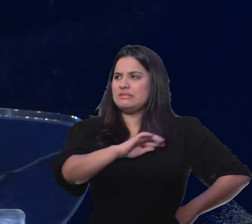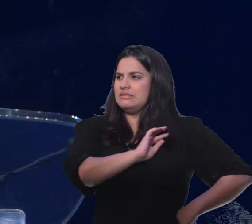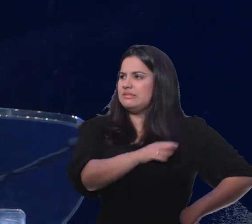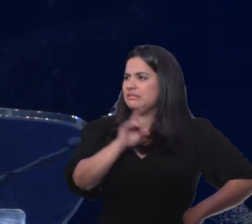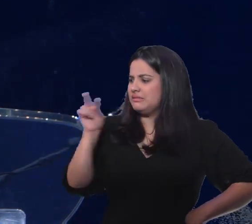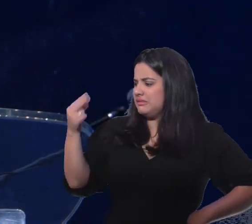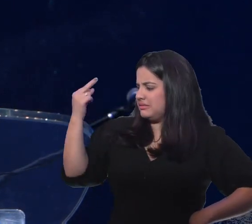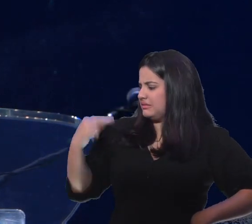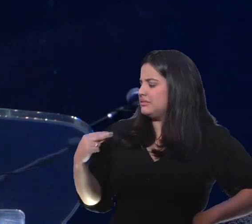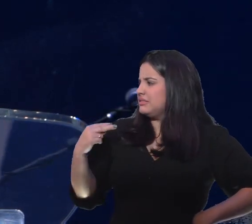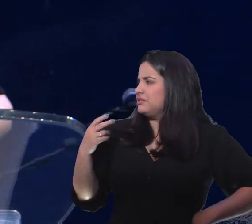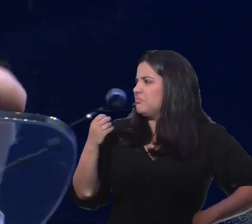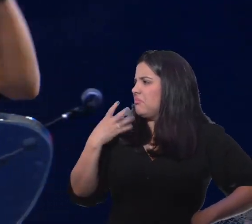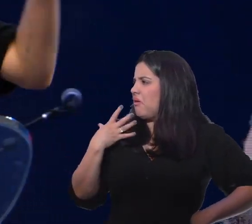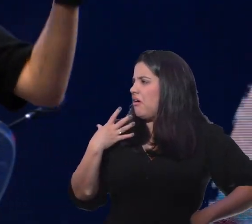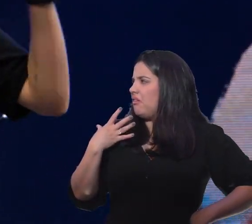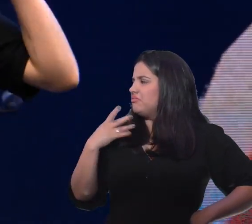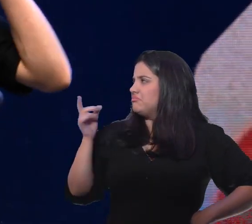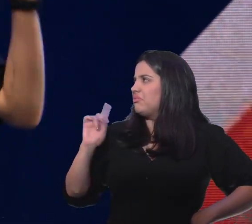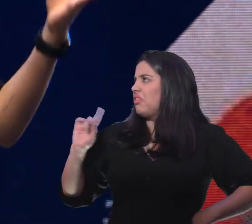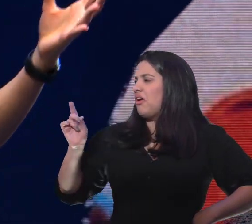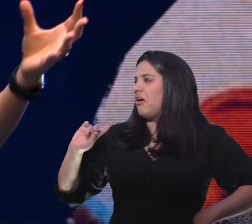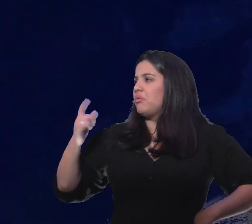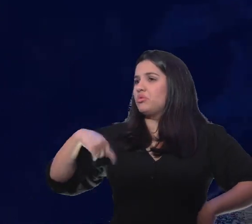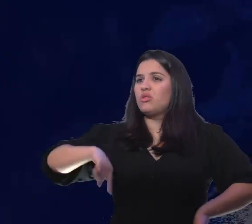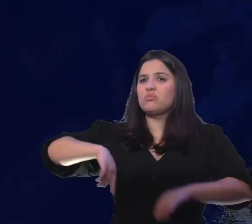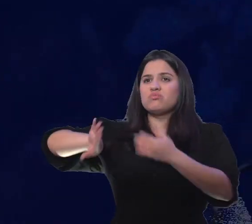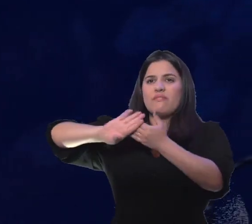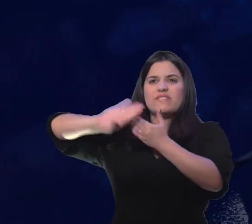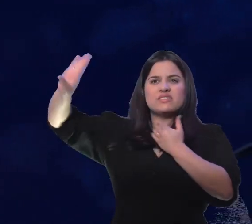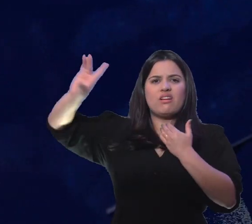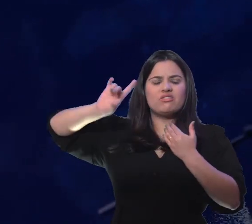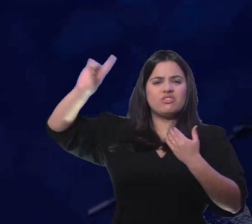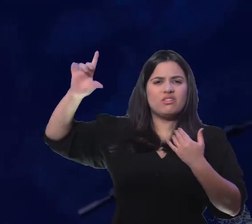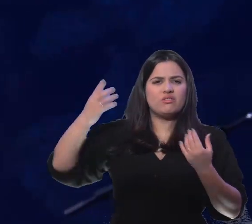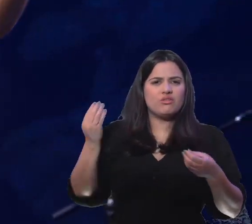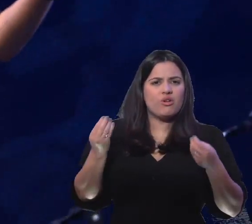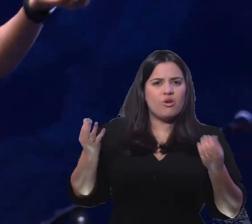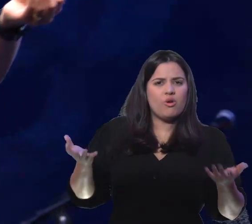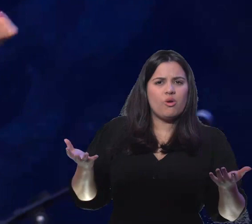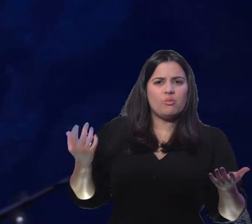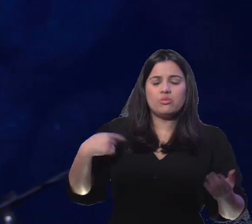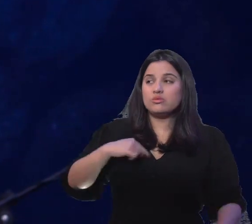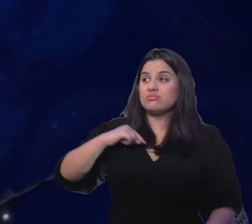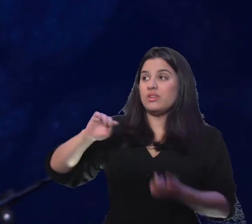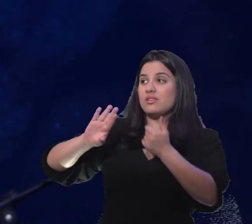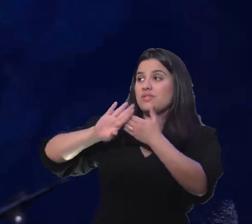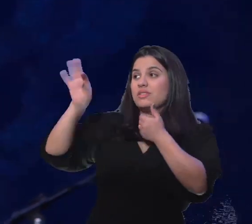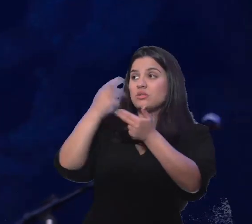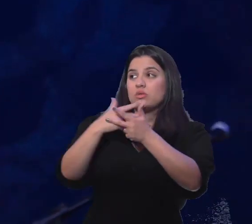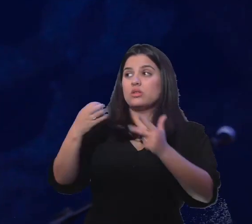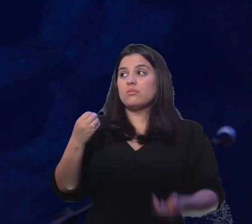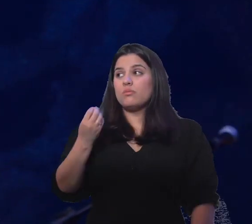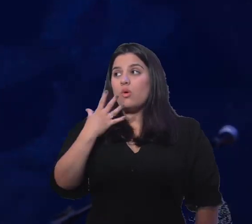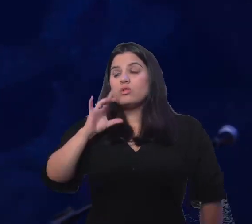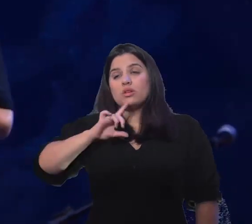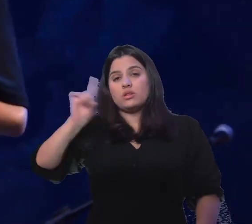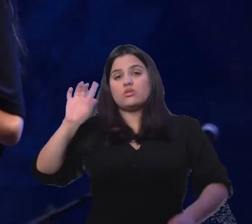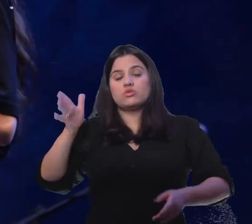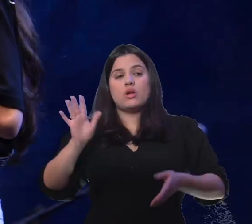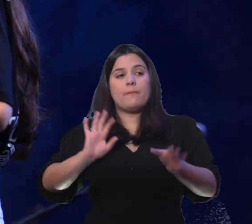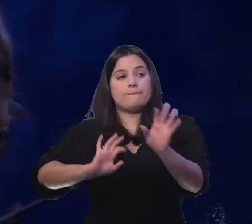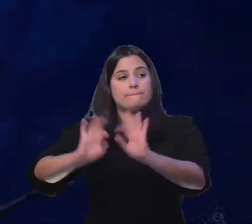rebelde, ou que vai se afastar daquilo que Ele tem para nós, vai se afastar dessas coisas boas que Ele planejou para